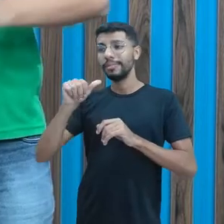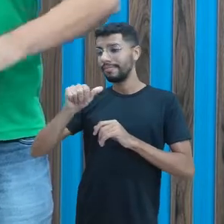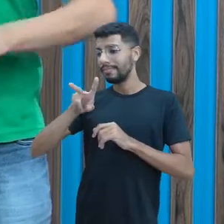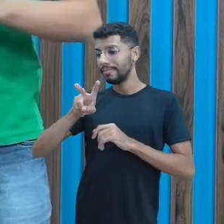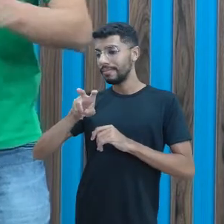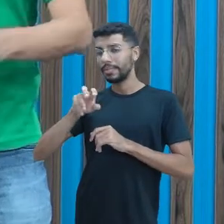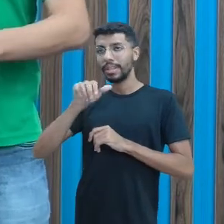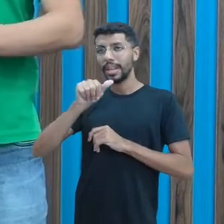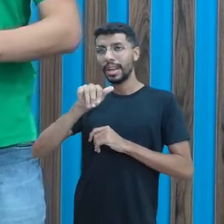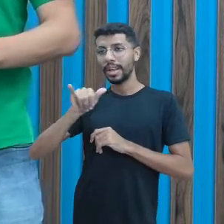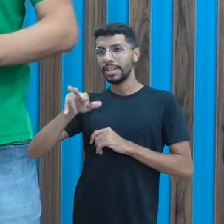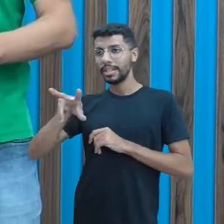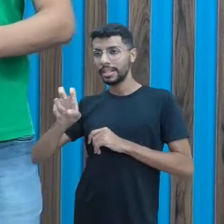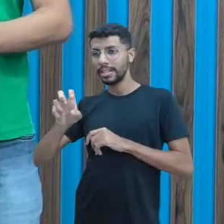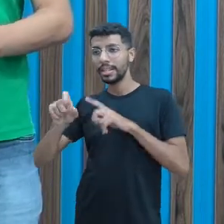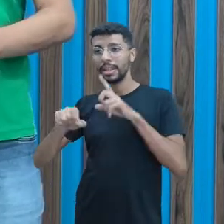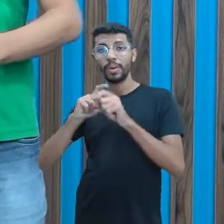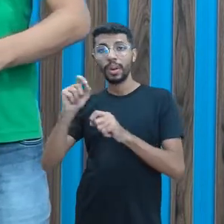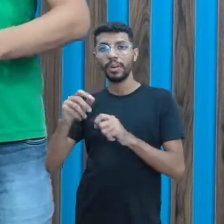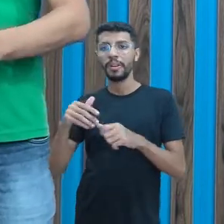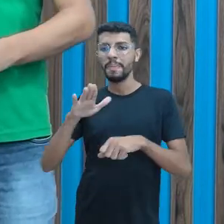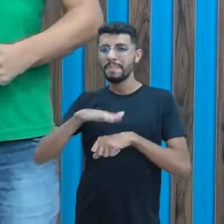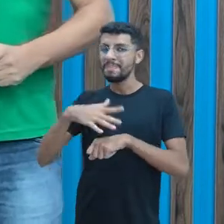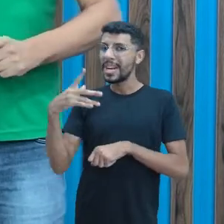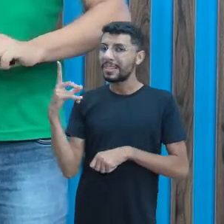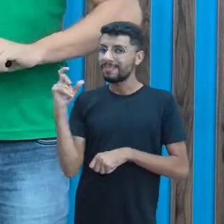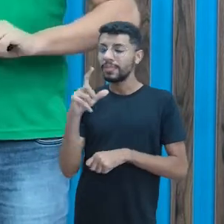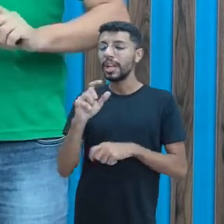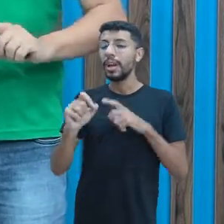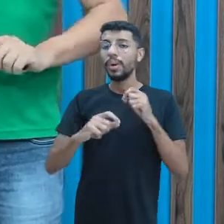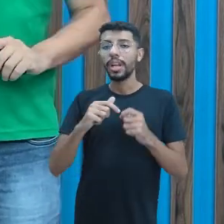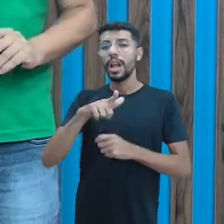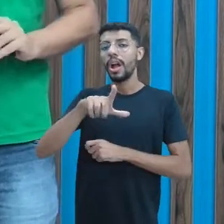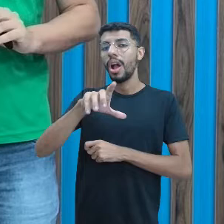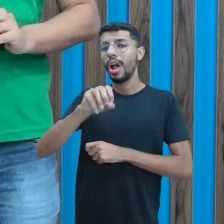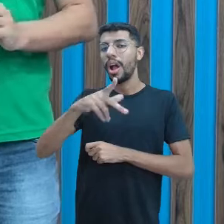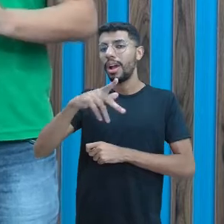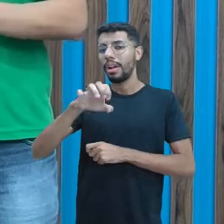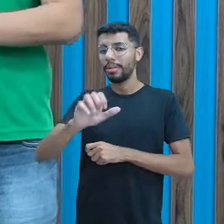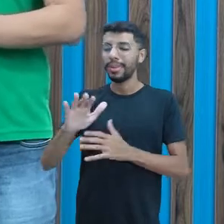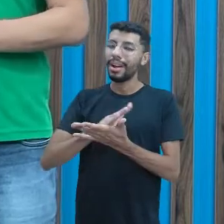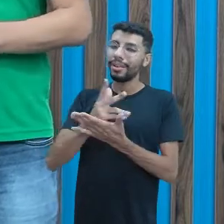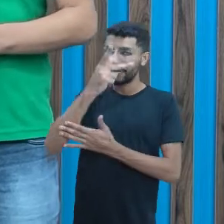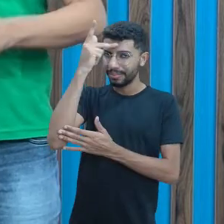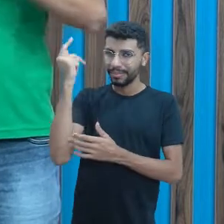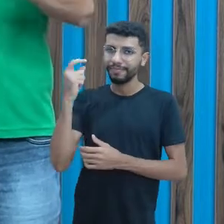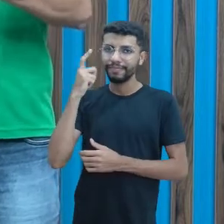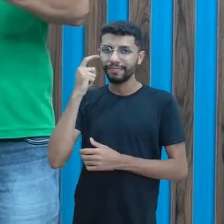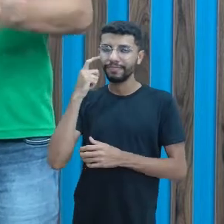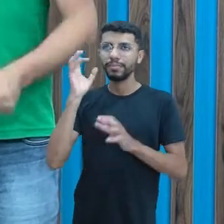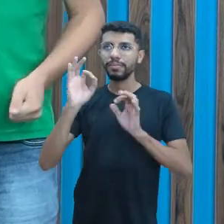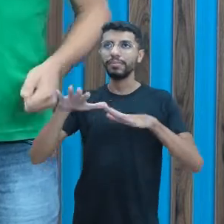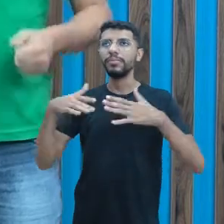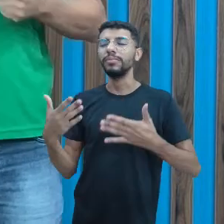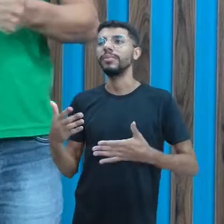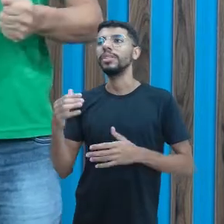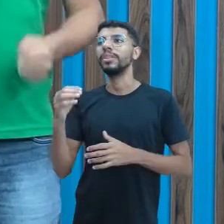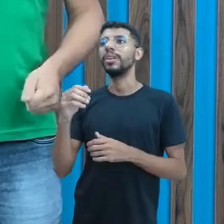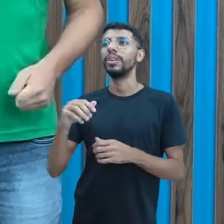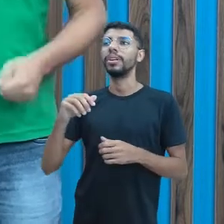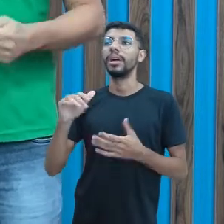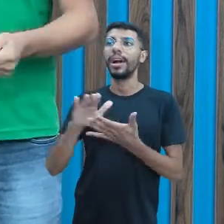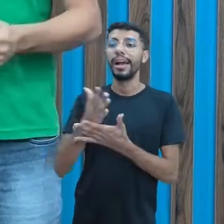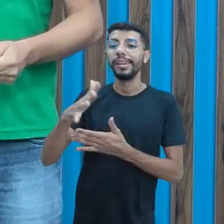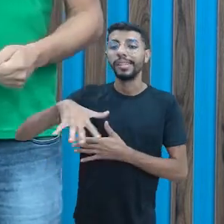alguns entendem como golpe em cima do golpe, né? Então enquanto alguns setores mais moderados já pensavam no fim da ditadura, os setores mais agressivos,